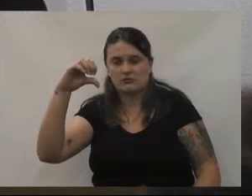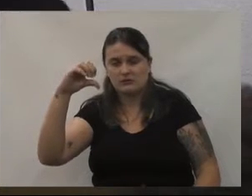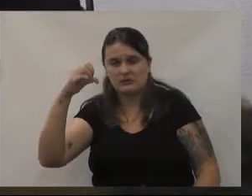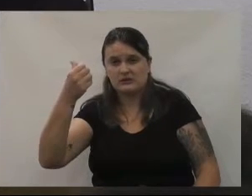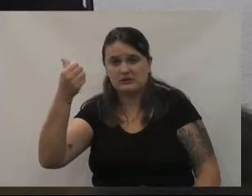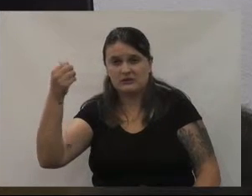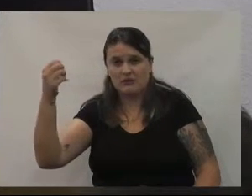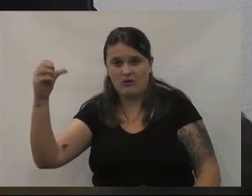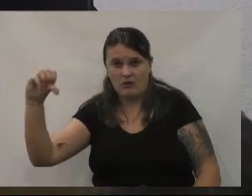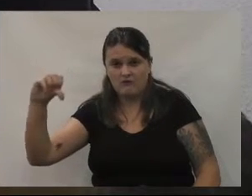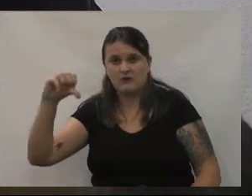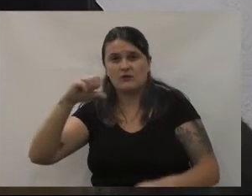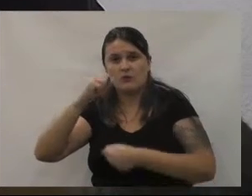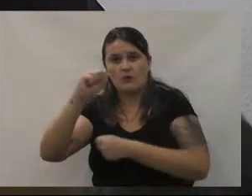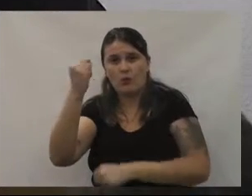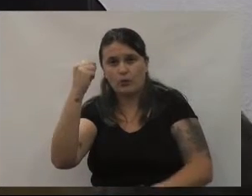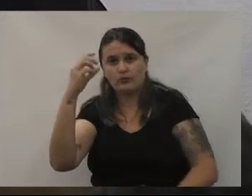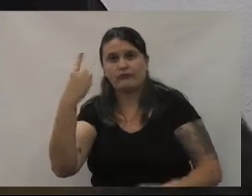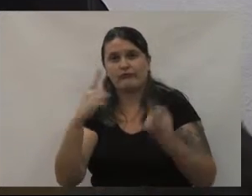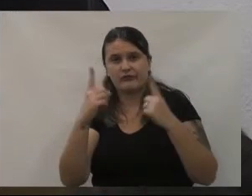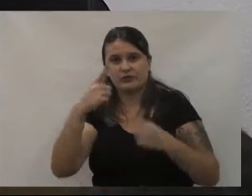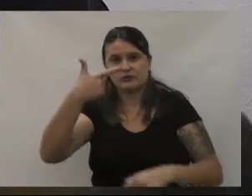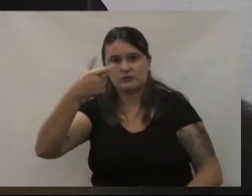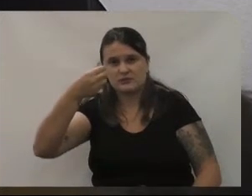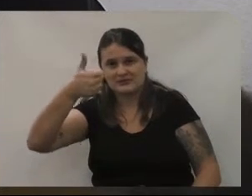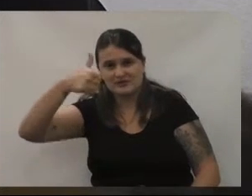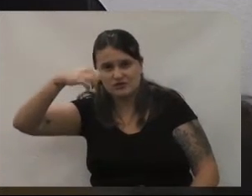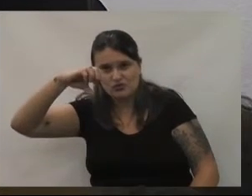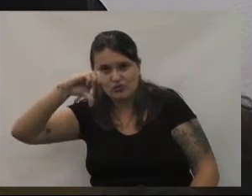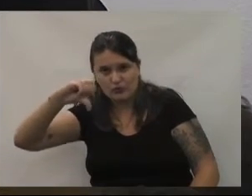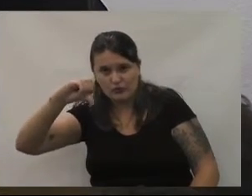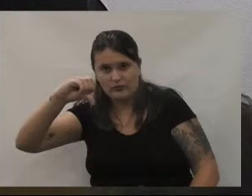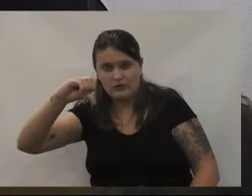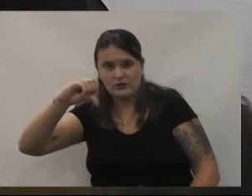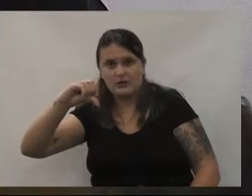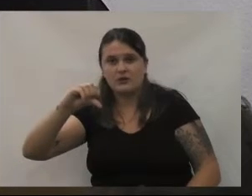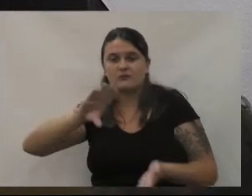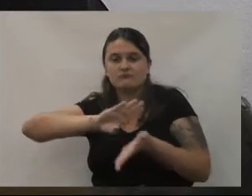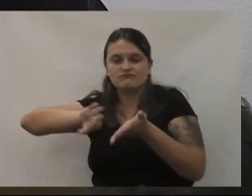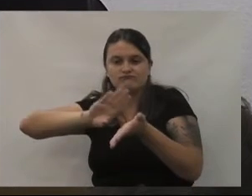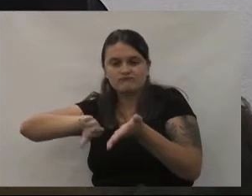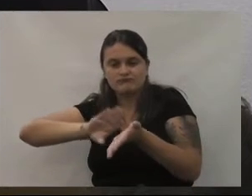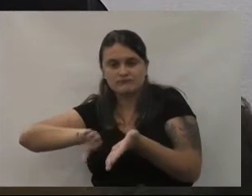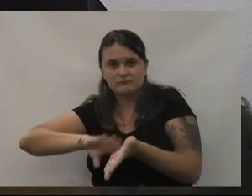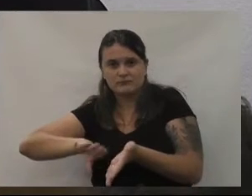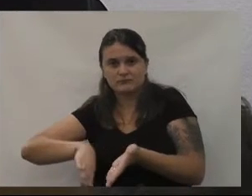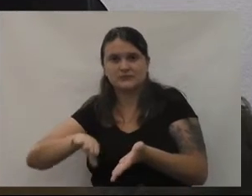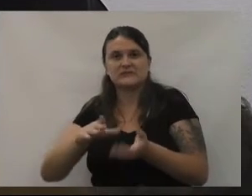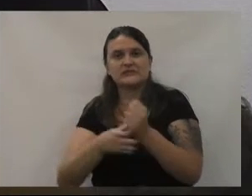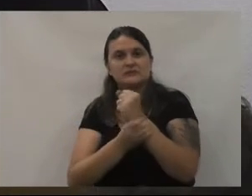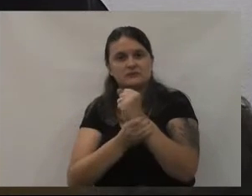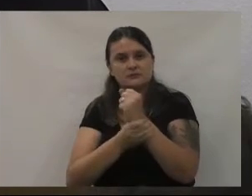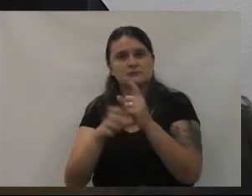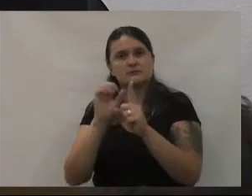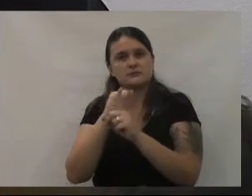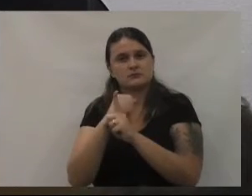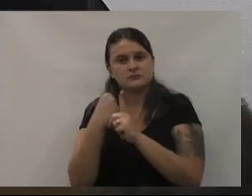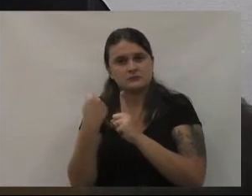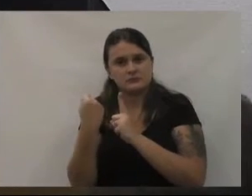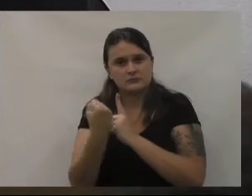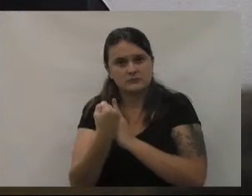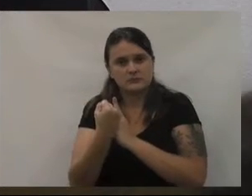9.699, de 8 de fevereiro de 2019, foram retirados da Seguridade